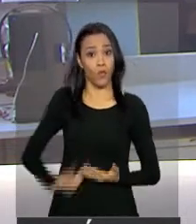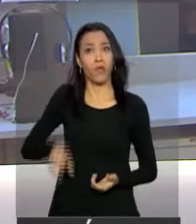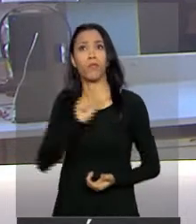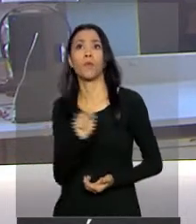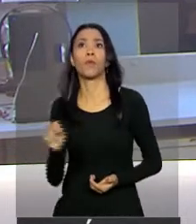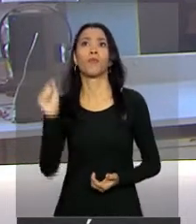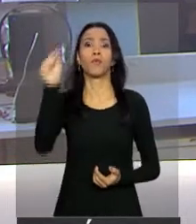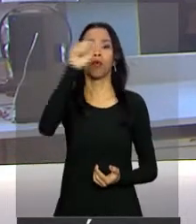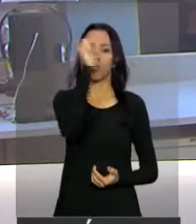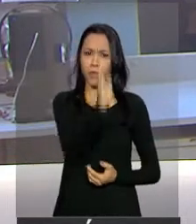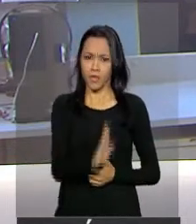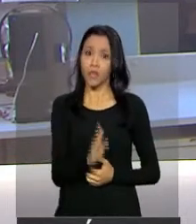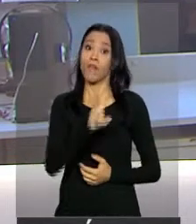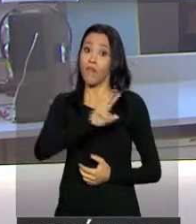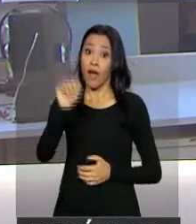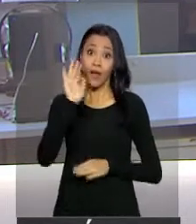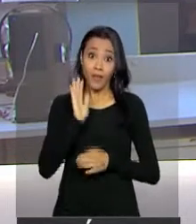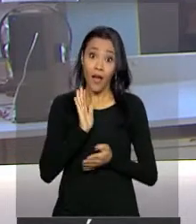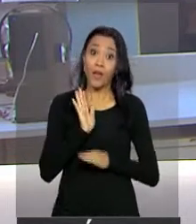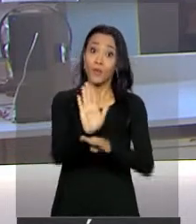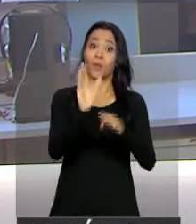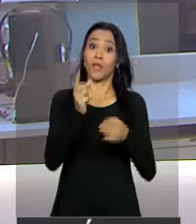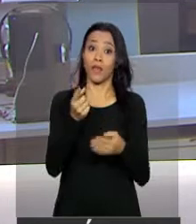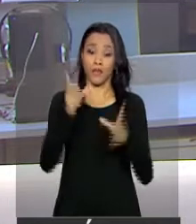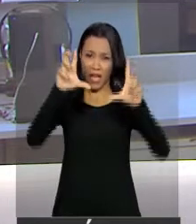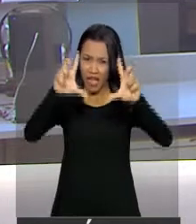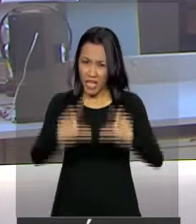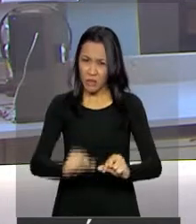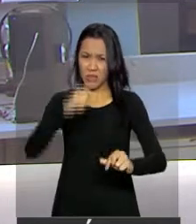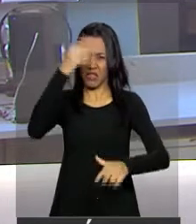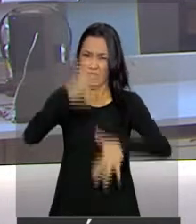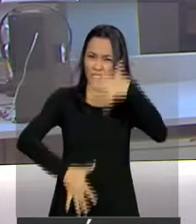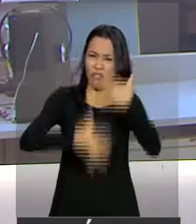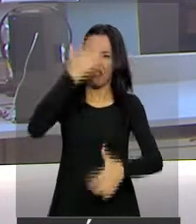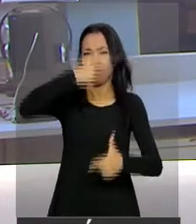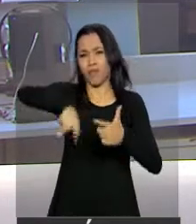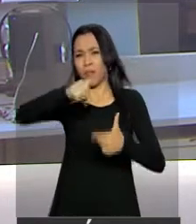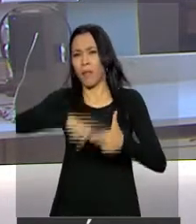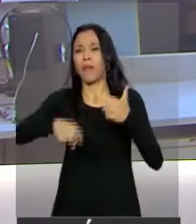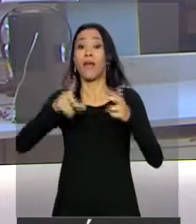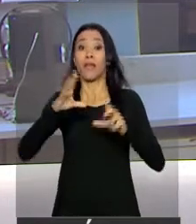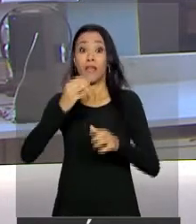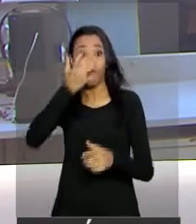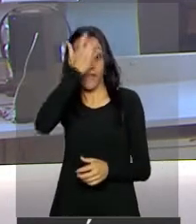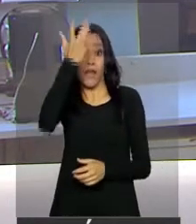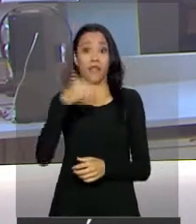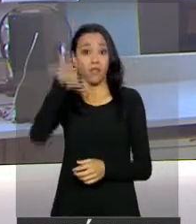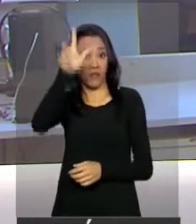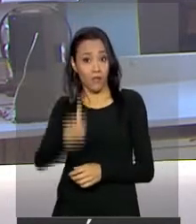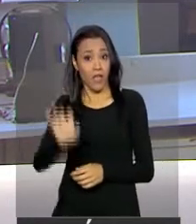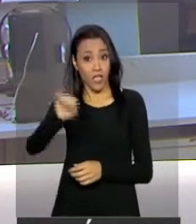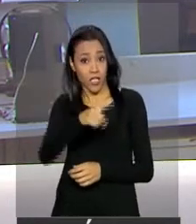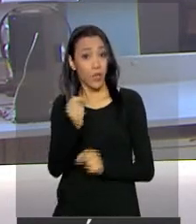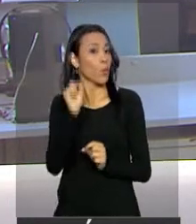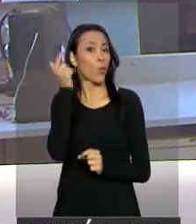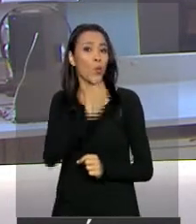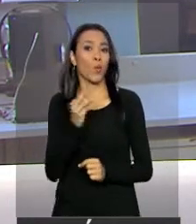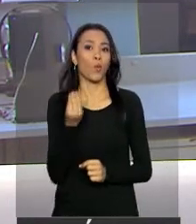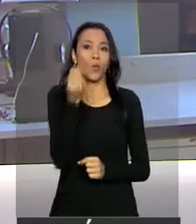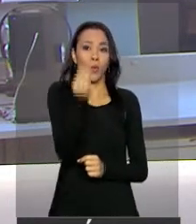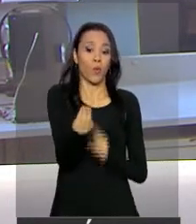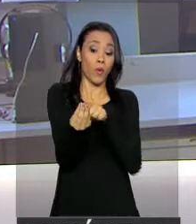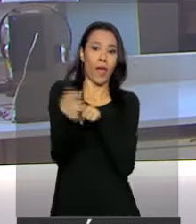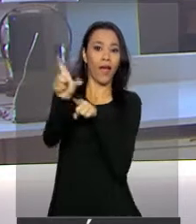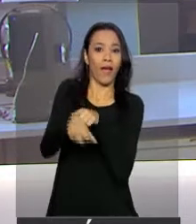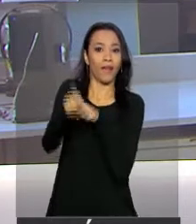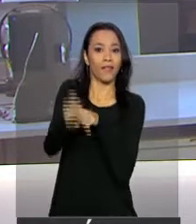país vão ganhar uma ajuda para reduzir a burocracia e facilitar a gestão. É um cartão bancário. Com ele, os diretores vão